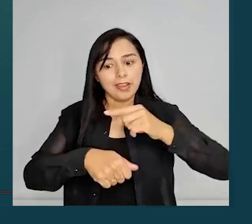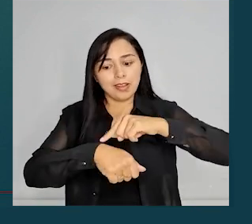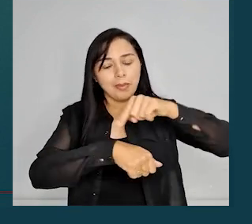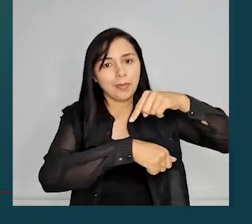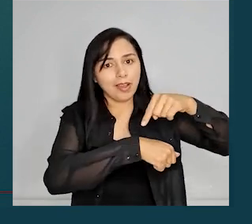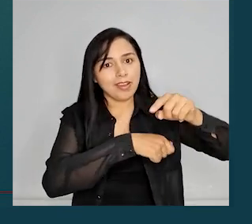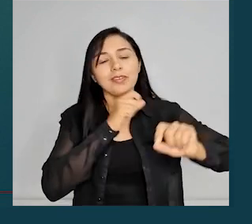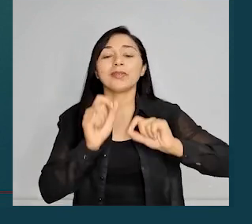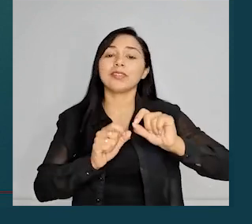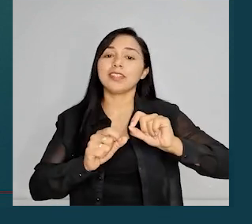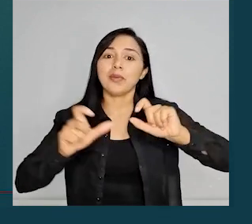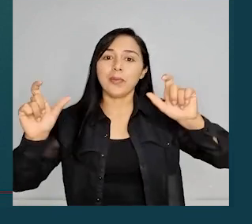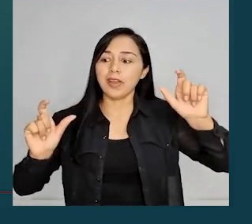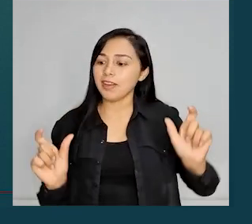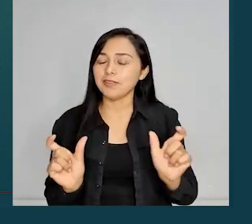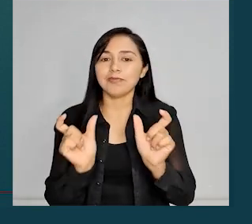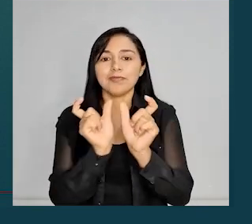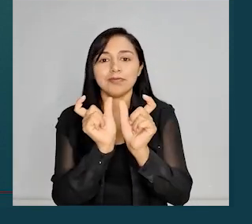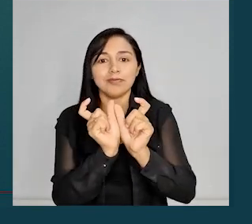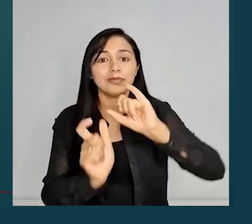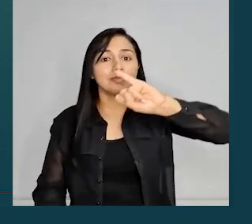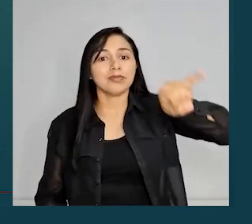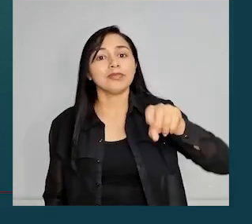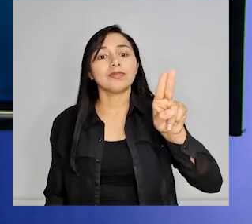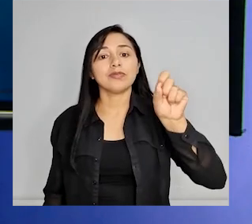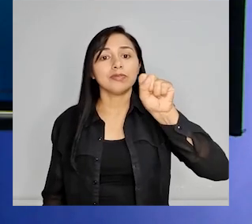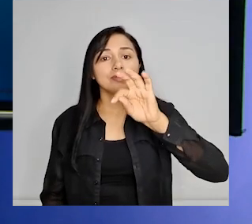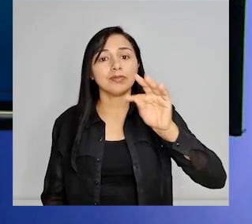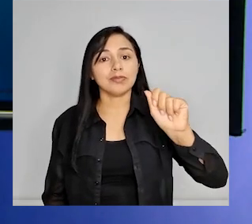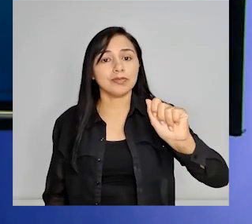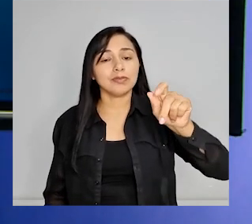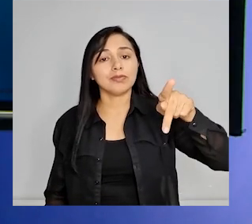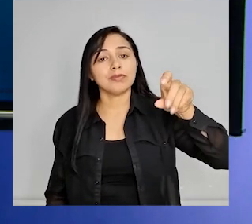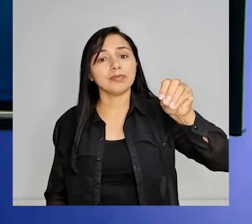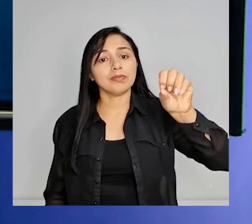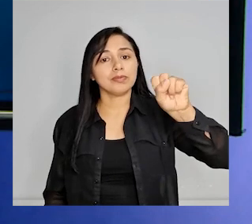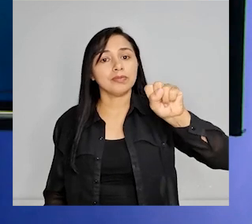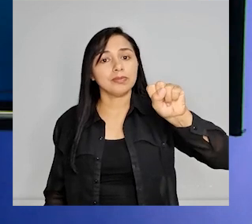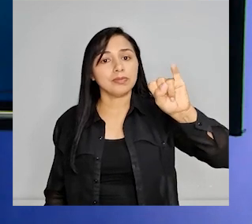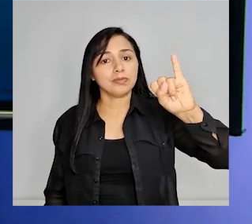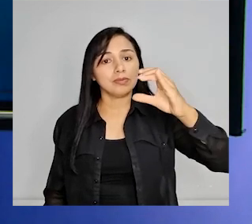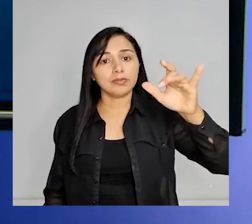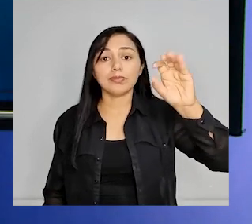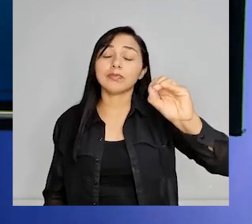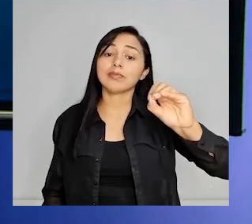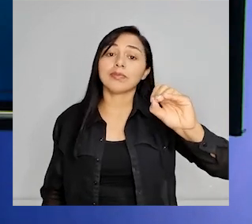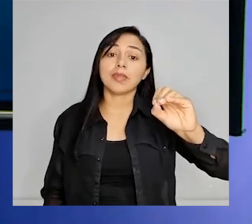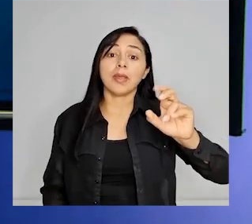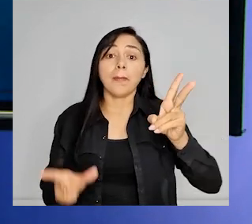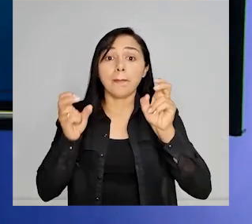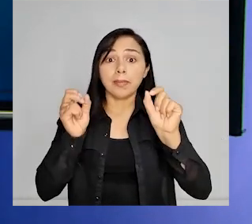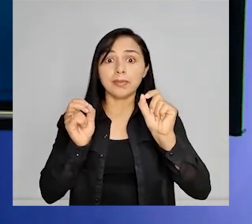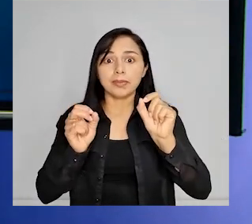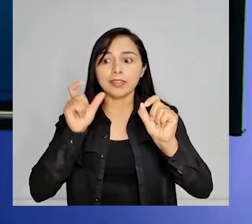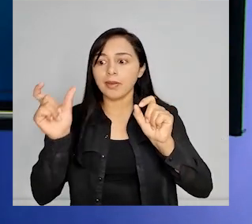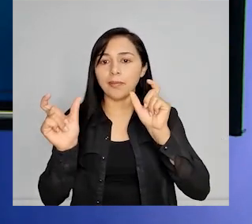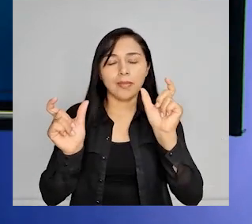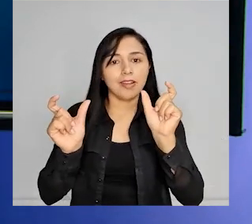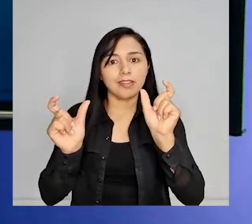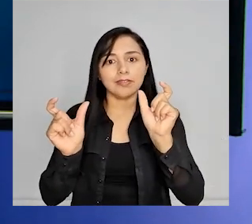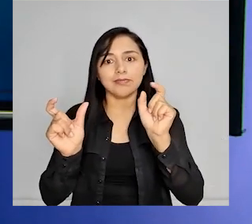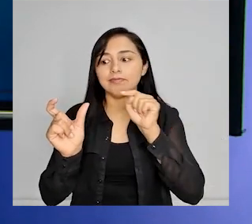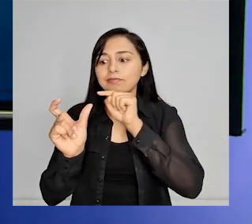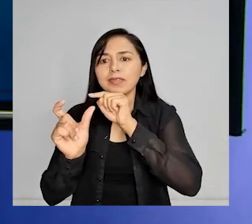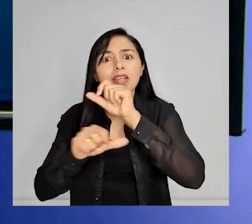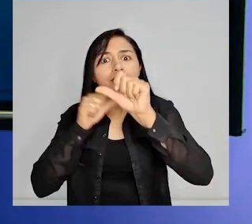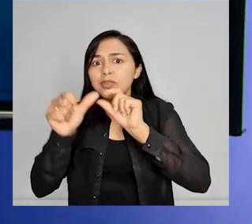composição por justaposição, pois houve a criação de uma nova palavra por meio de palavras já existentes. Guarda-chuva.